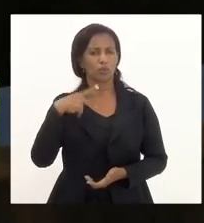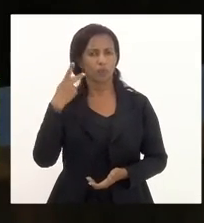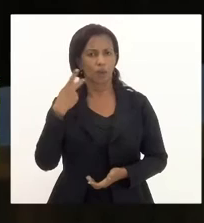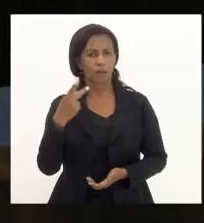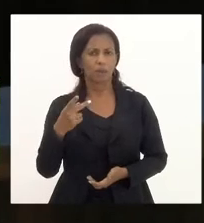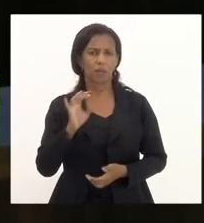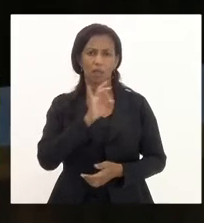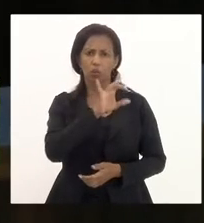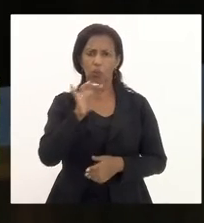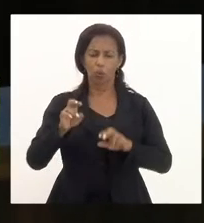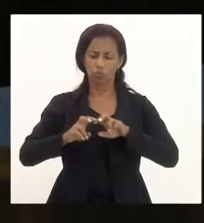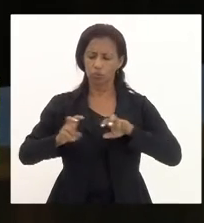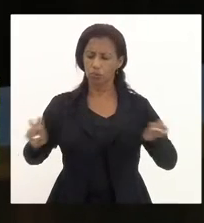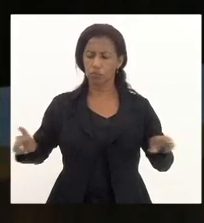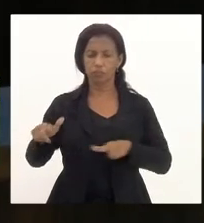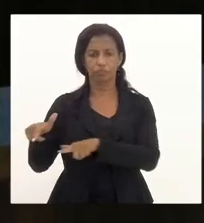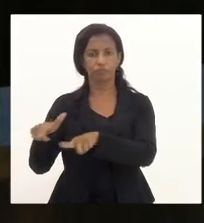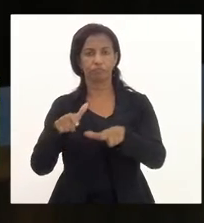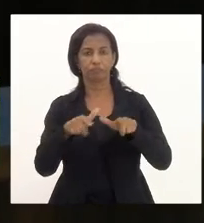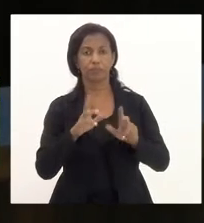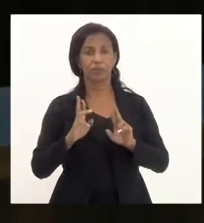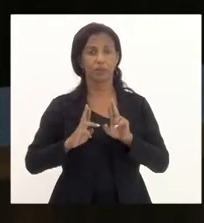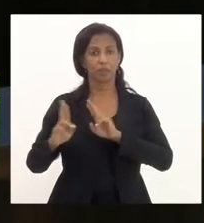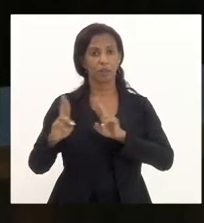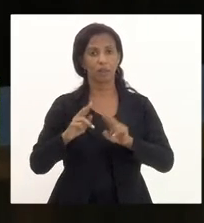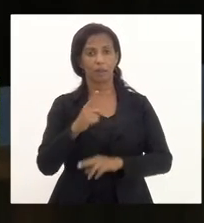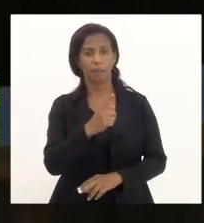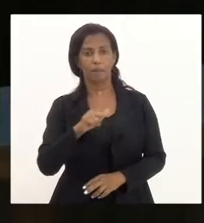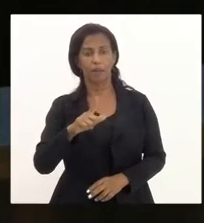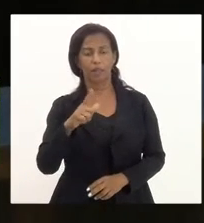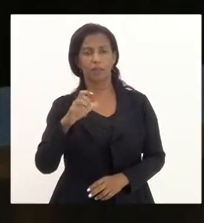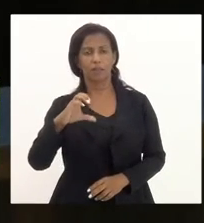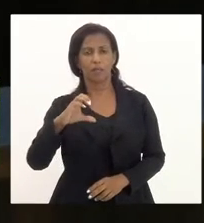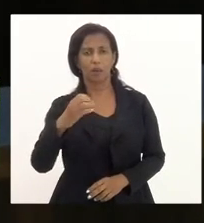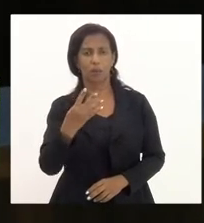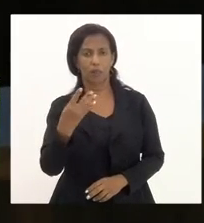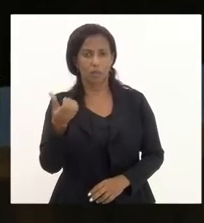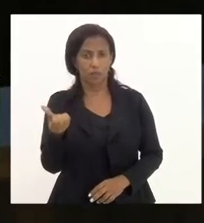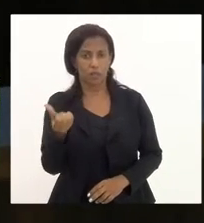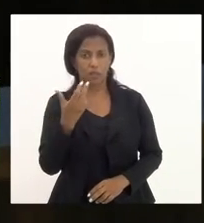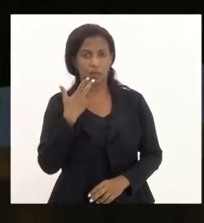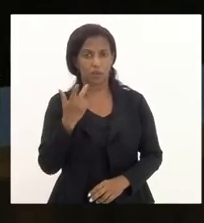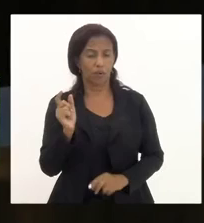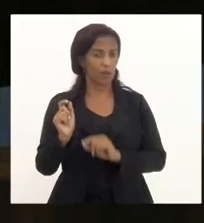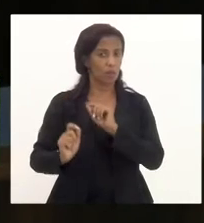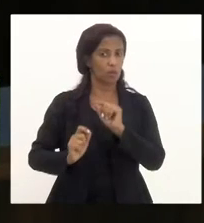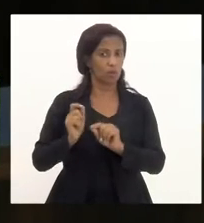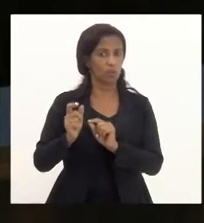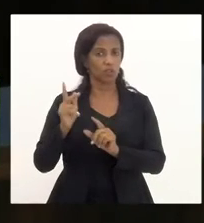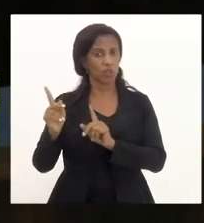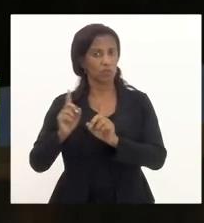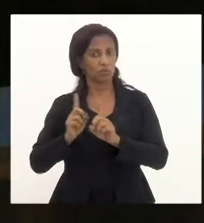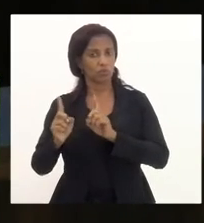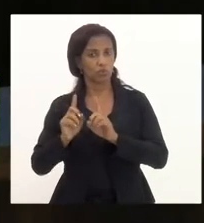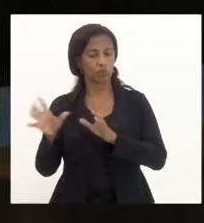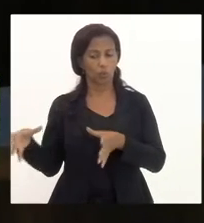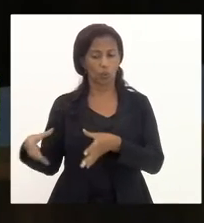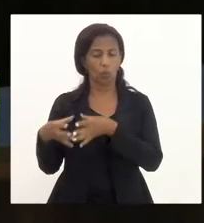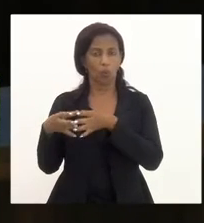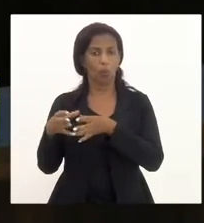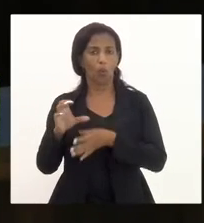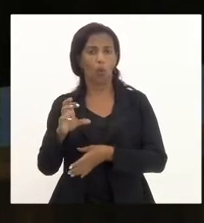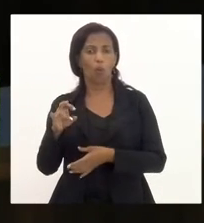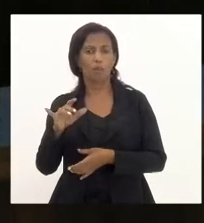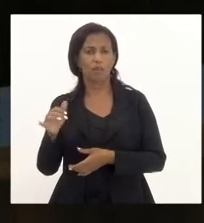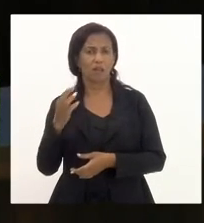representação dos demais servidores em relação ao pele c46 eu vou dizer que já vimos discutindo na começar